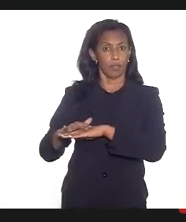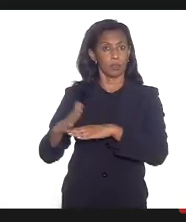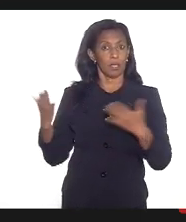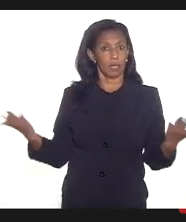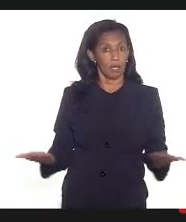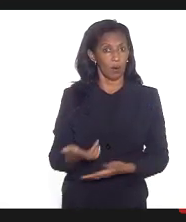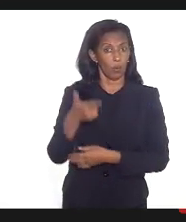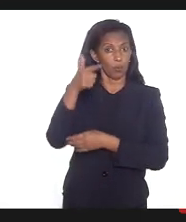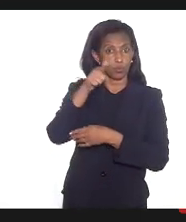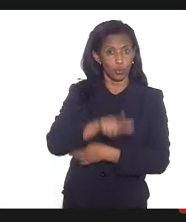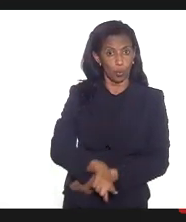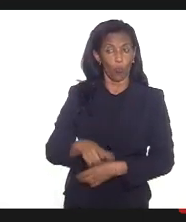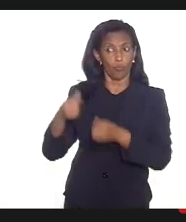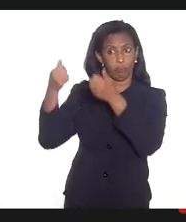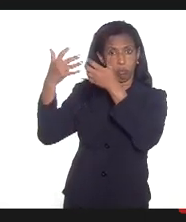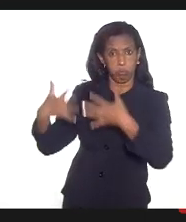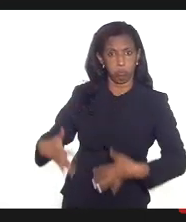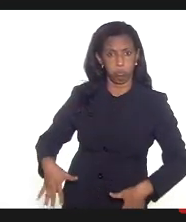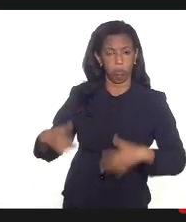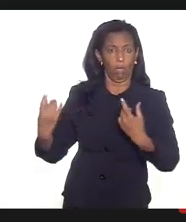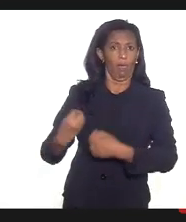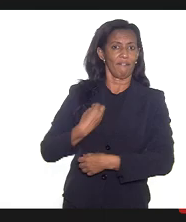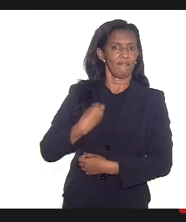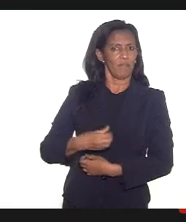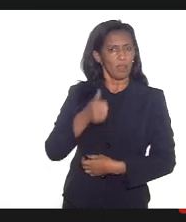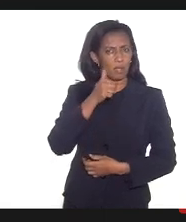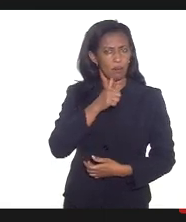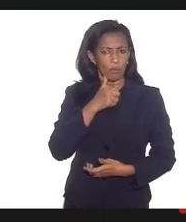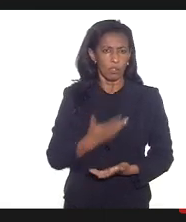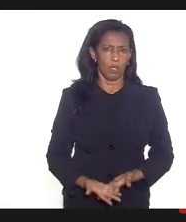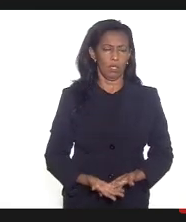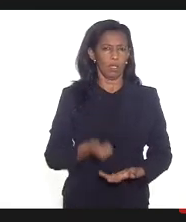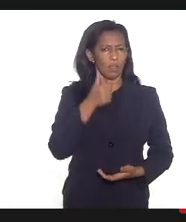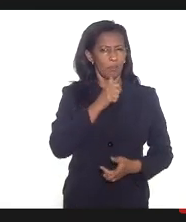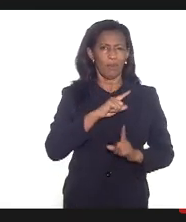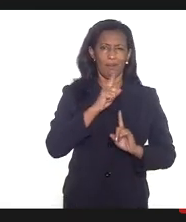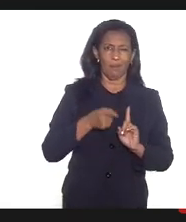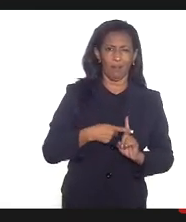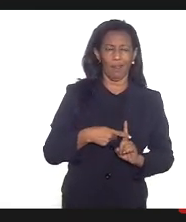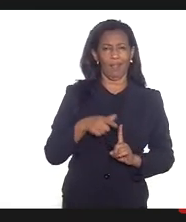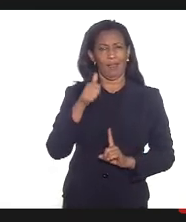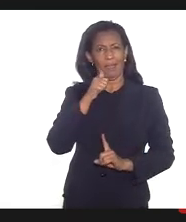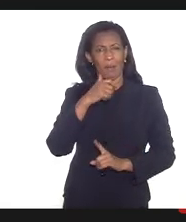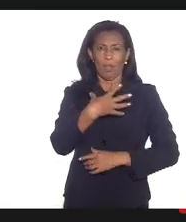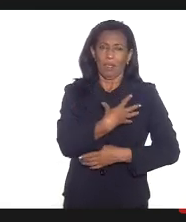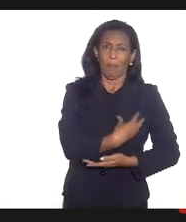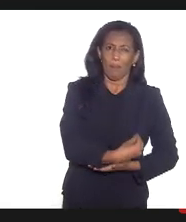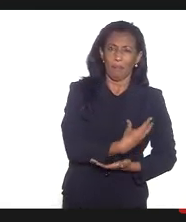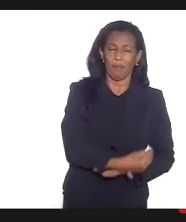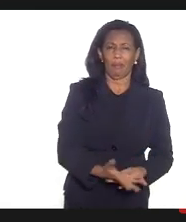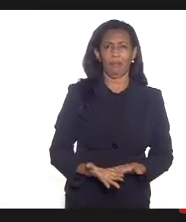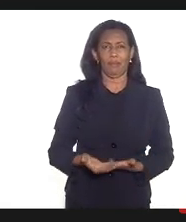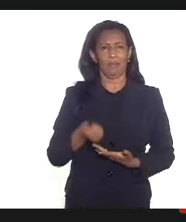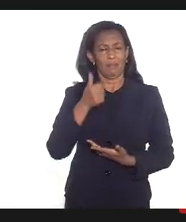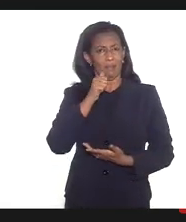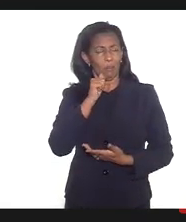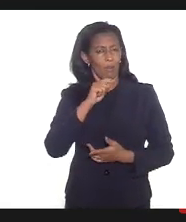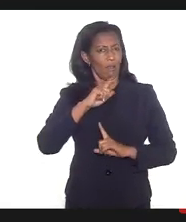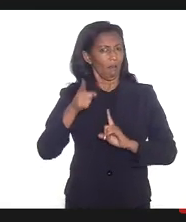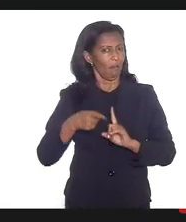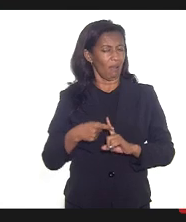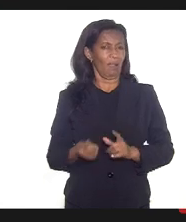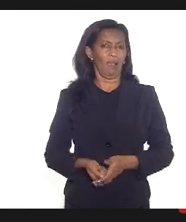mais uma vez essa lambança em relação a vida da mulher da mulher gestante da mulher lactante né da mulher